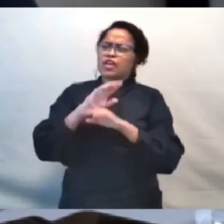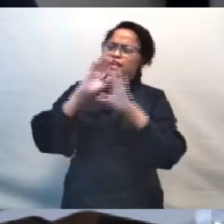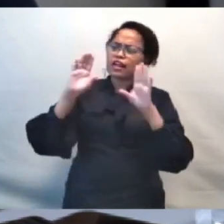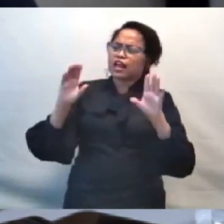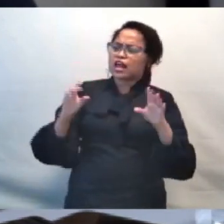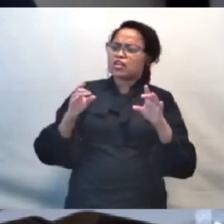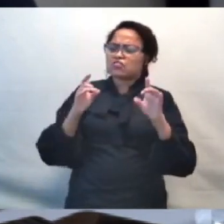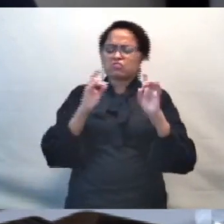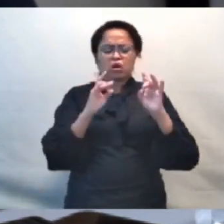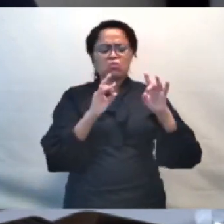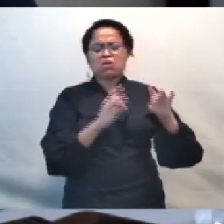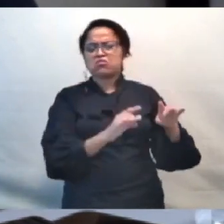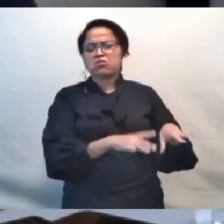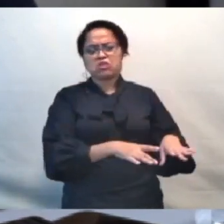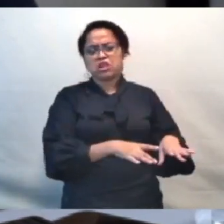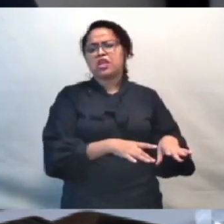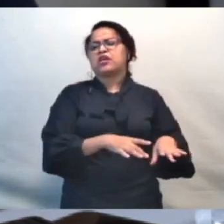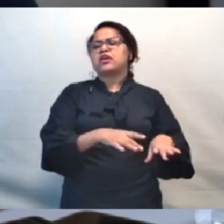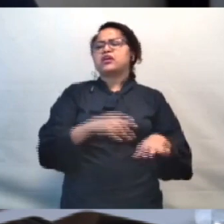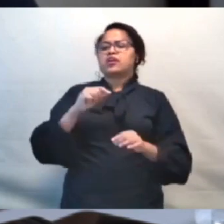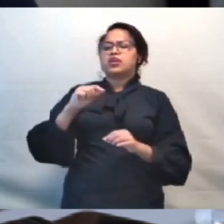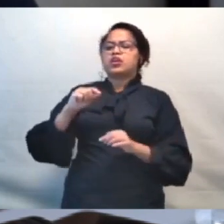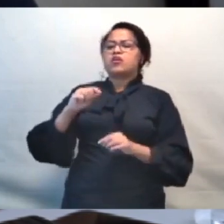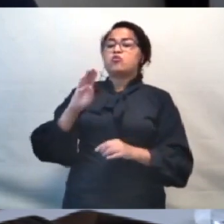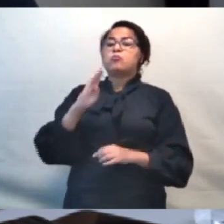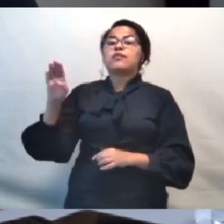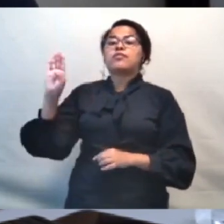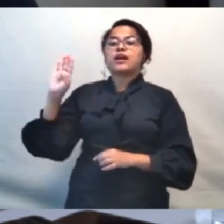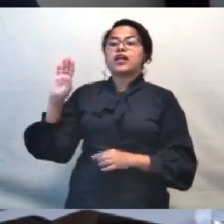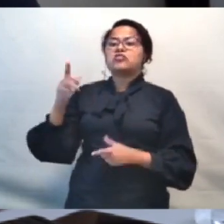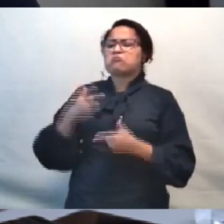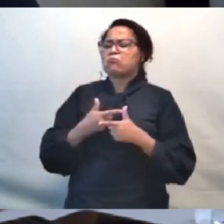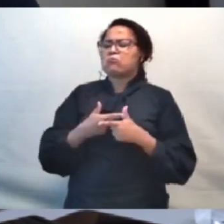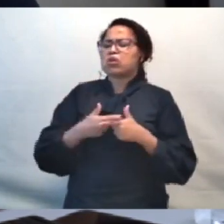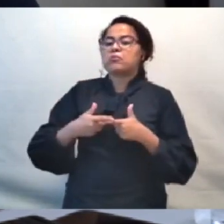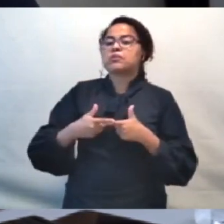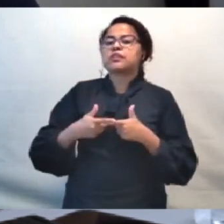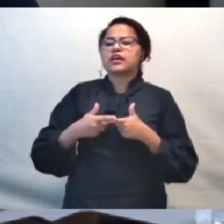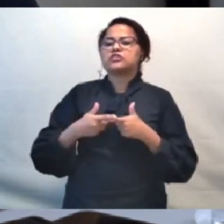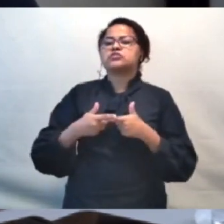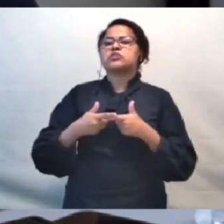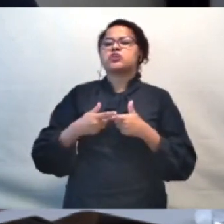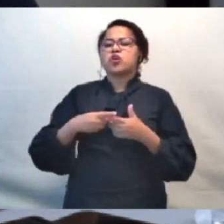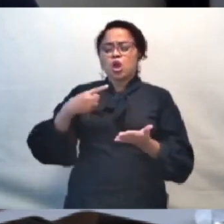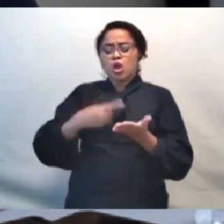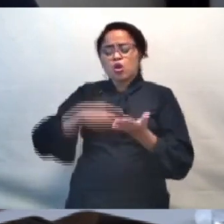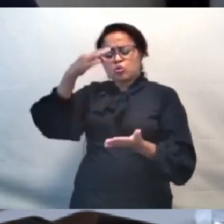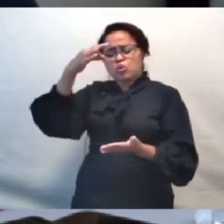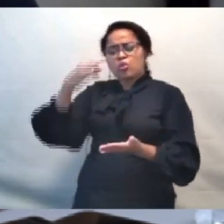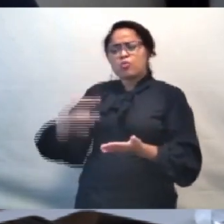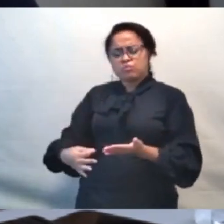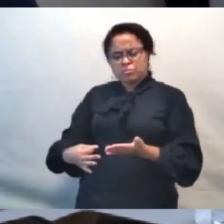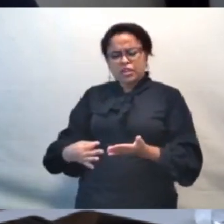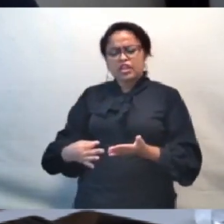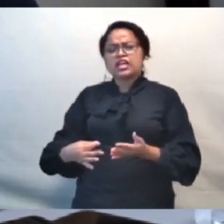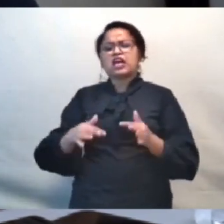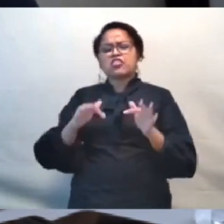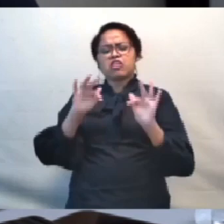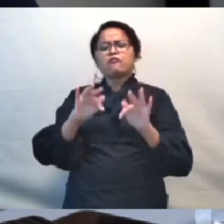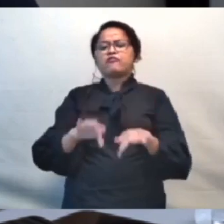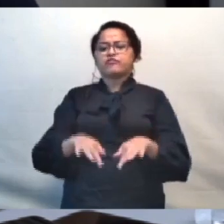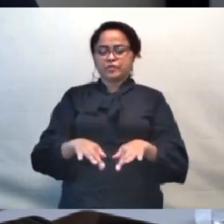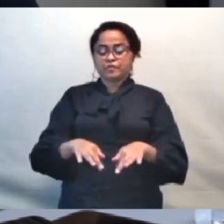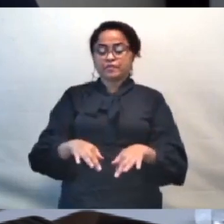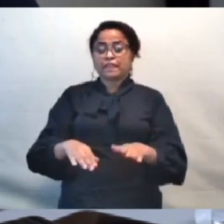dois mandatos na sua integralidade, ou seja, pretendo permanecer aqui até o dia 31 de dezembro,